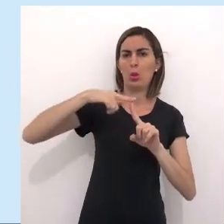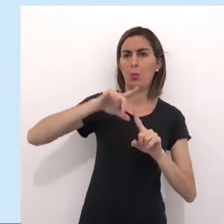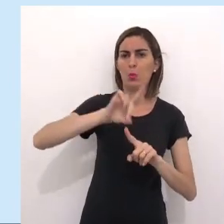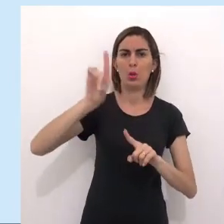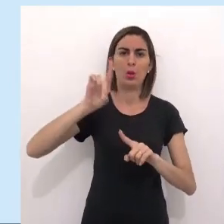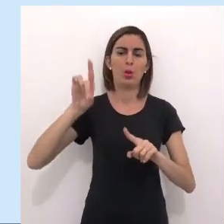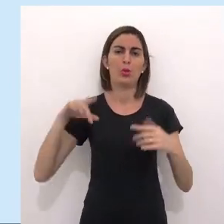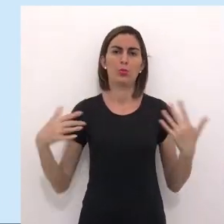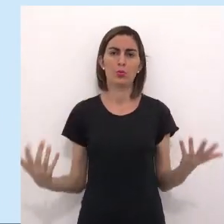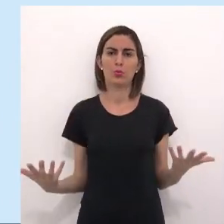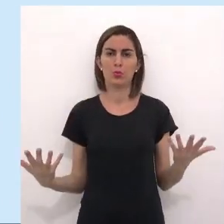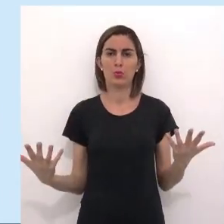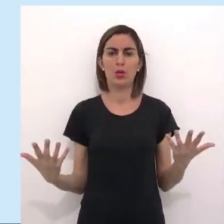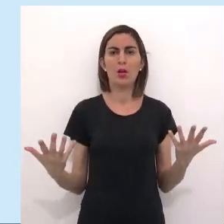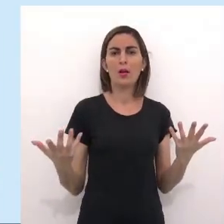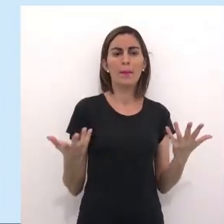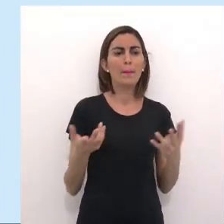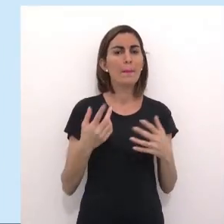Deus.